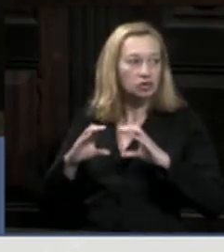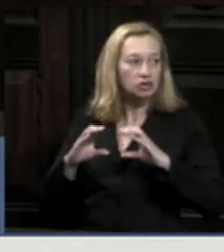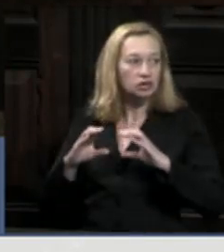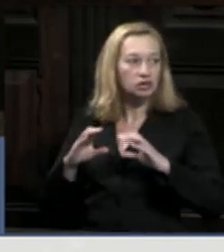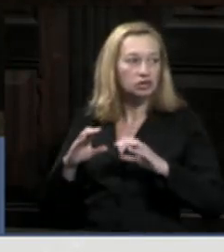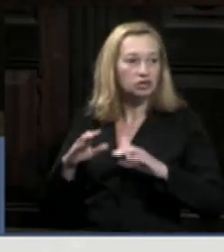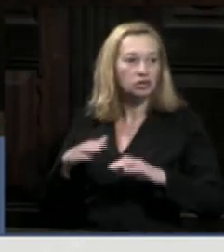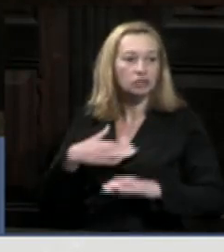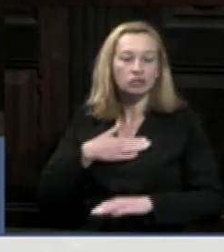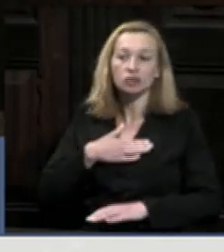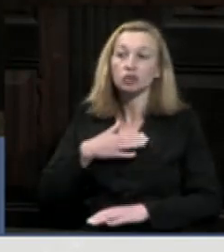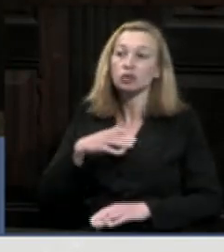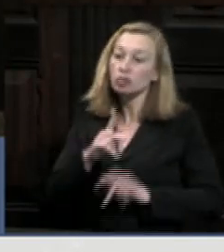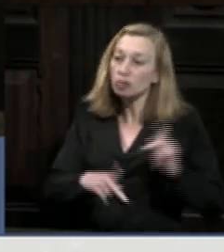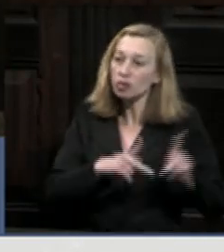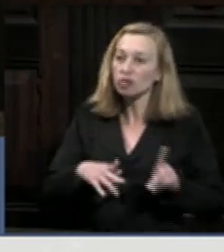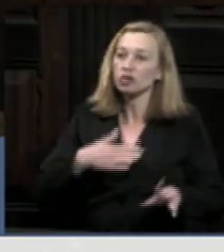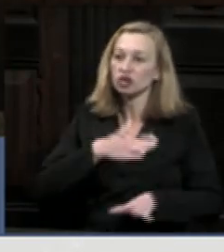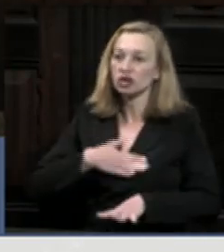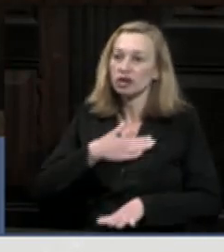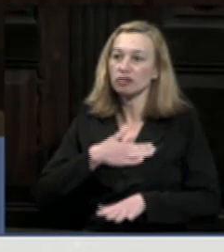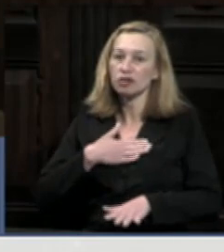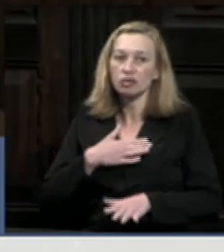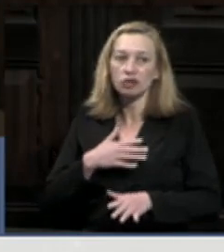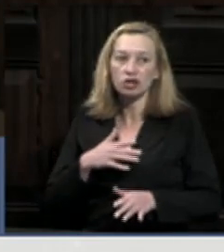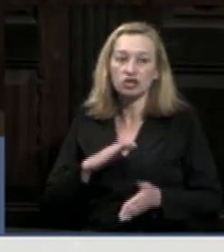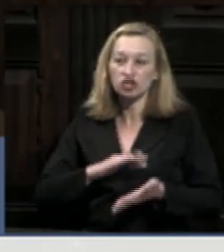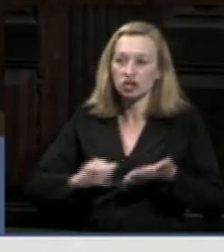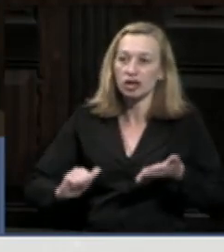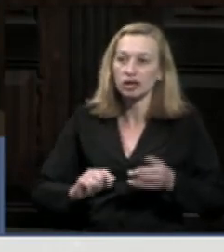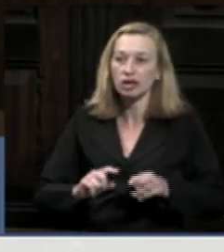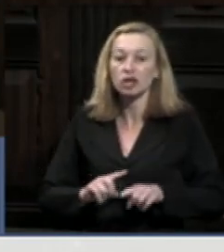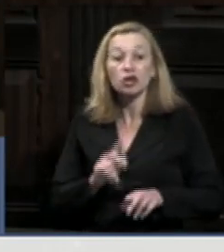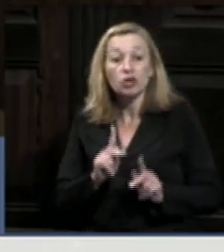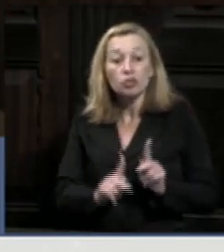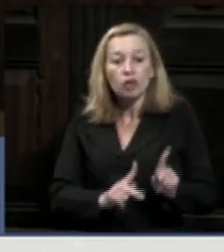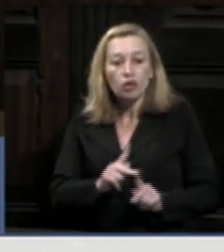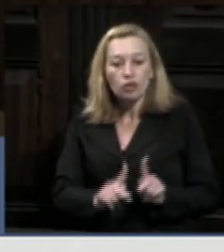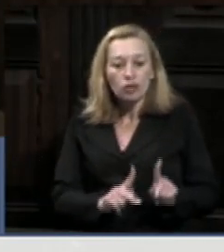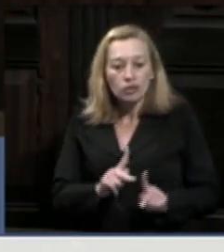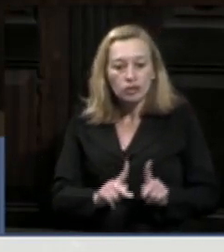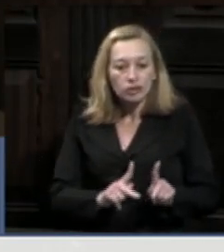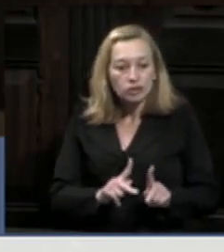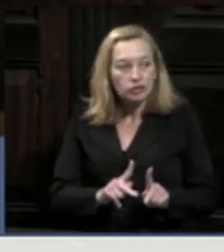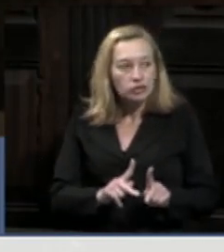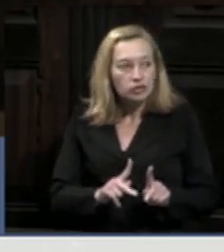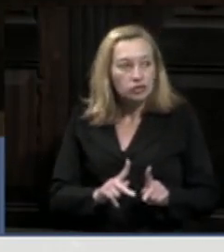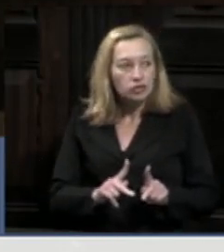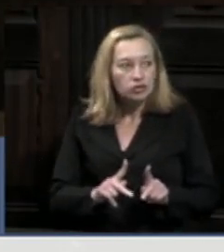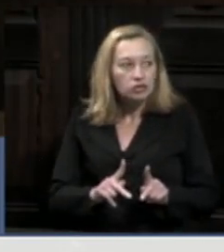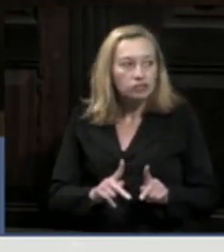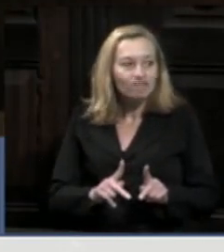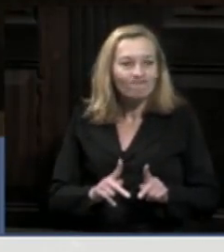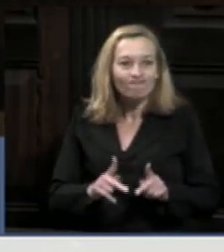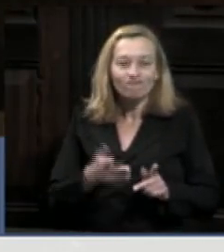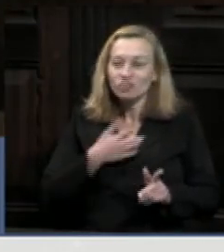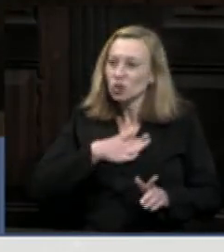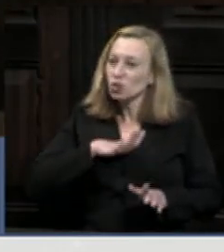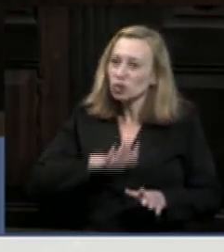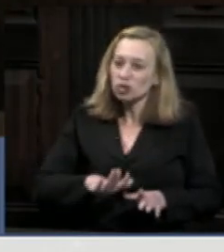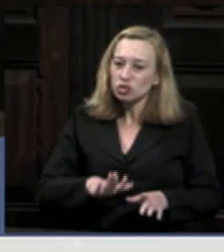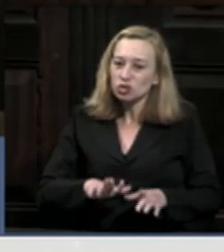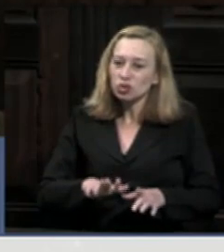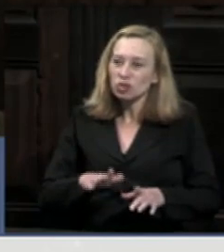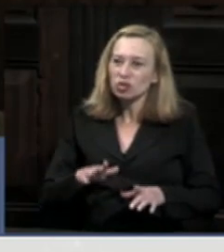derrotada e o público se revoltou gritando e